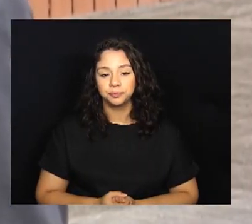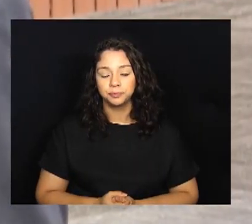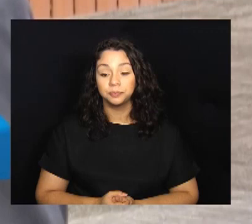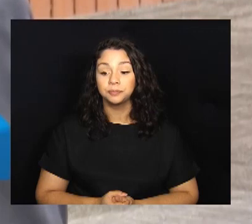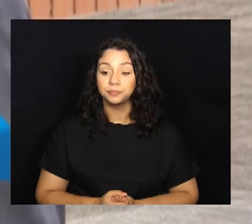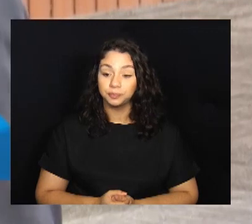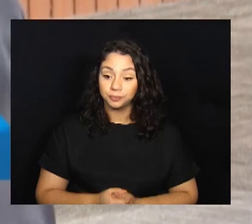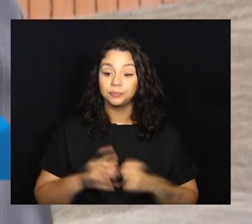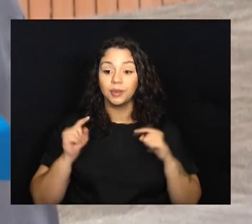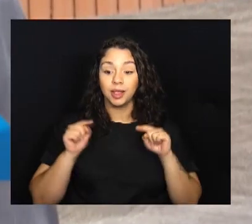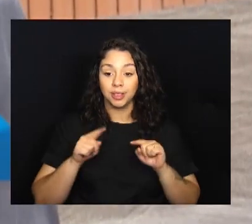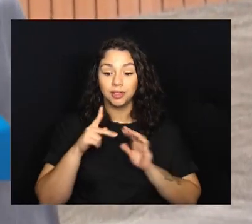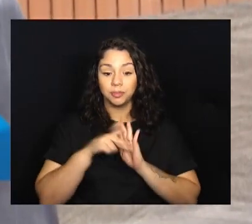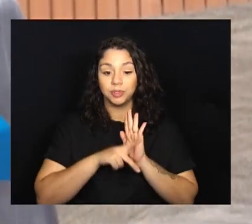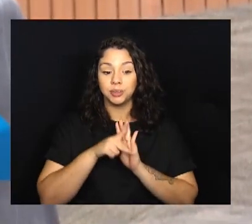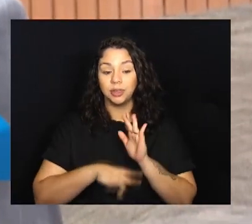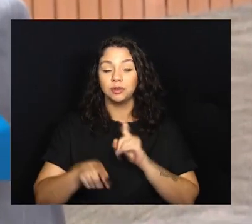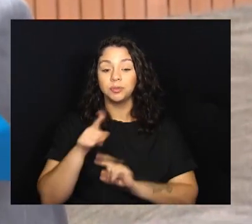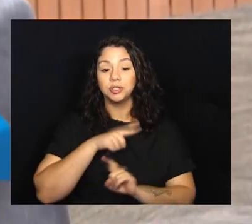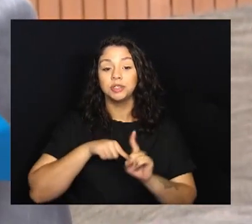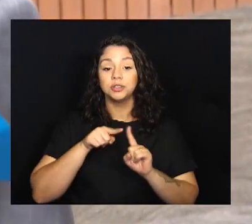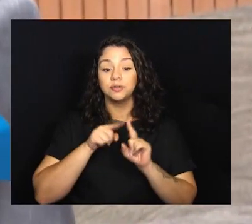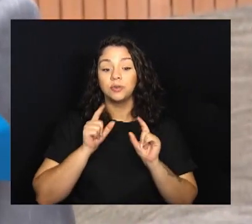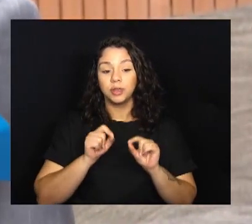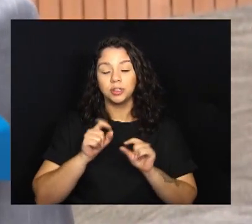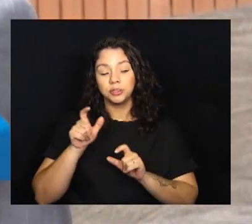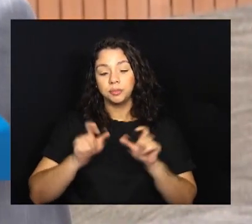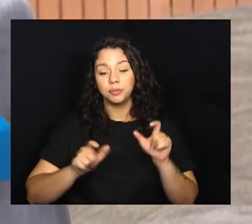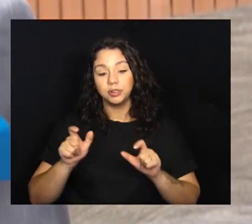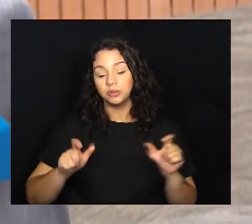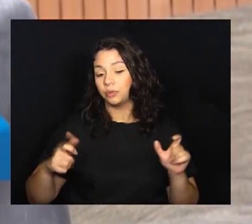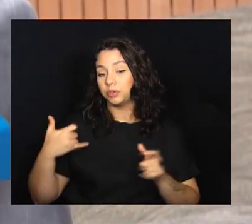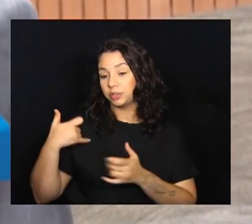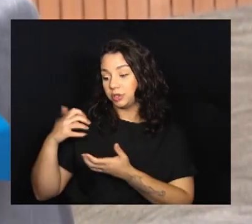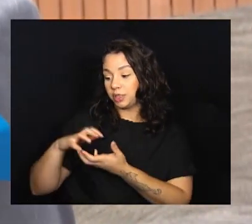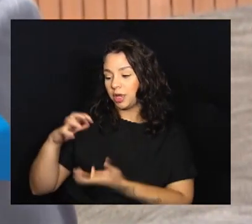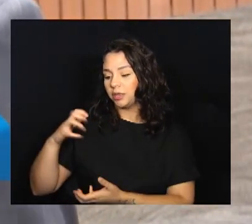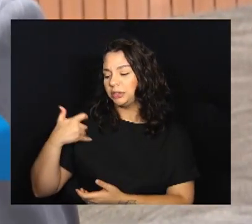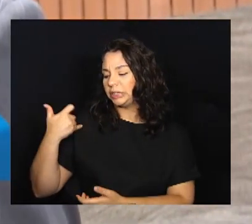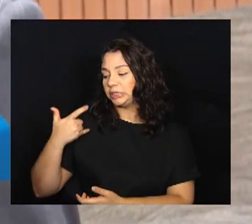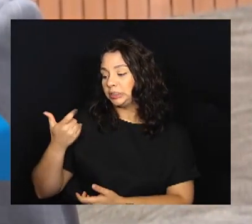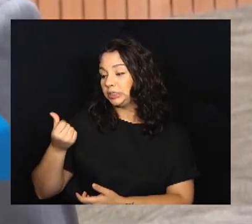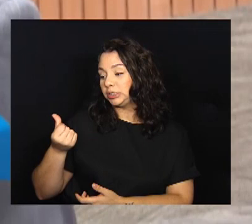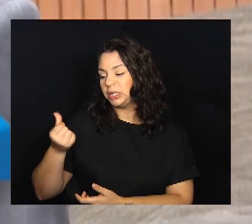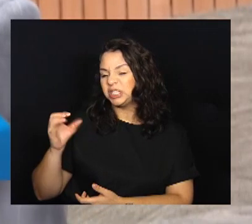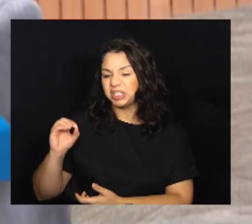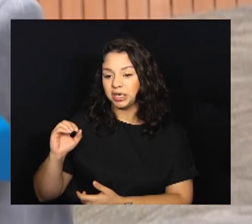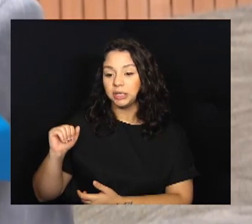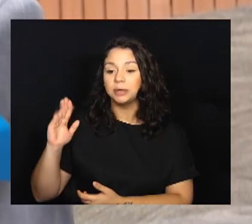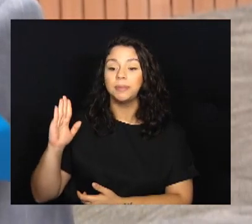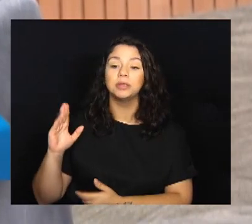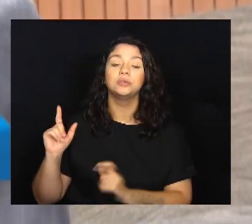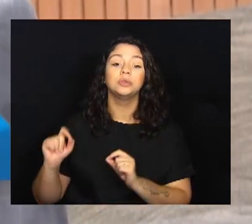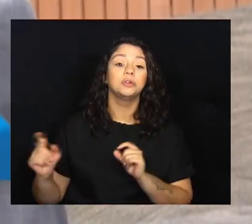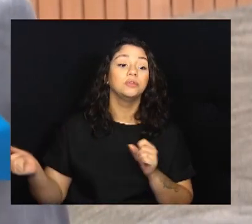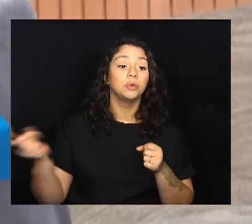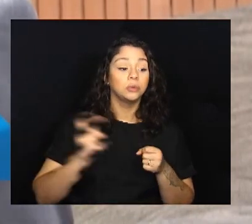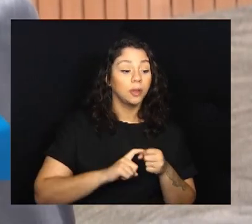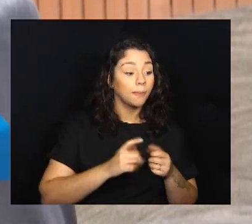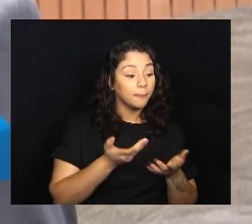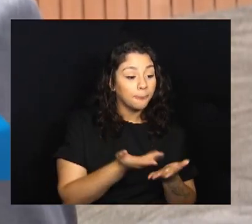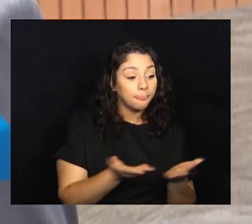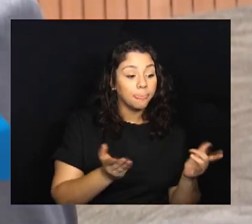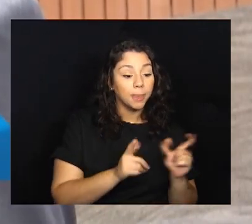Esse projeto visa a trazer essas pessoas a partir de 60 anos, voltar aqueles que não sabem,